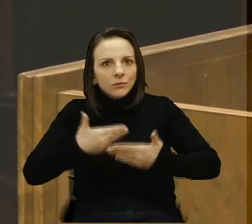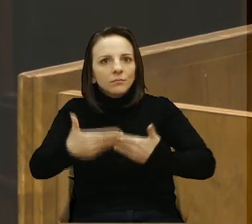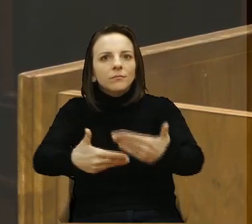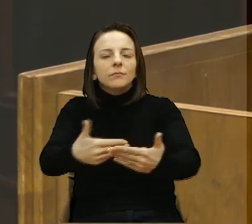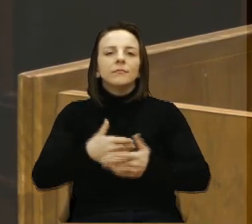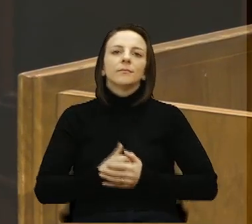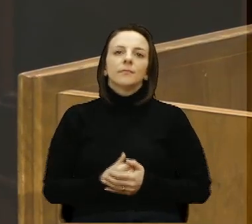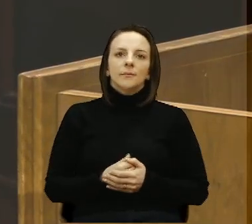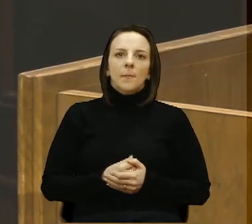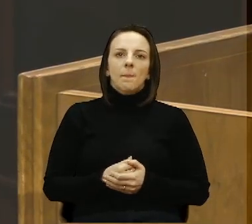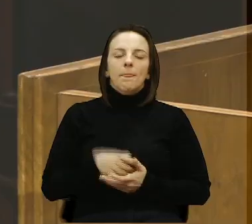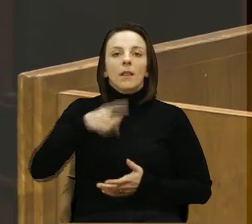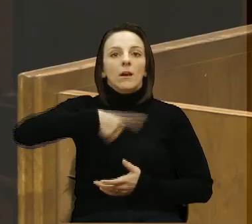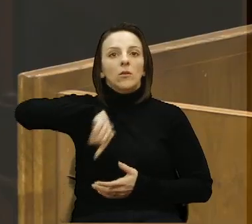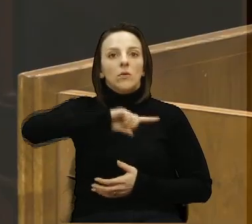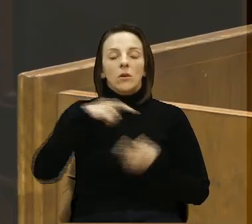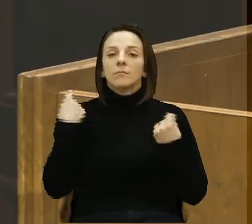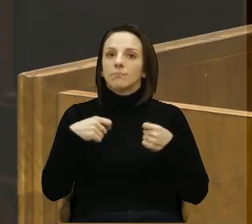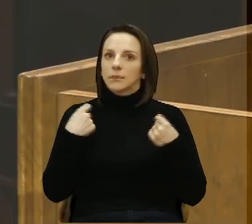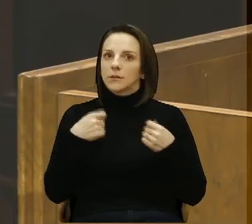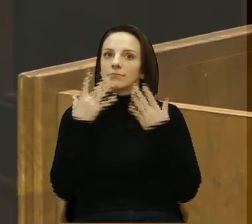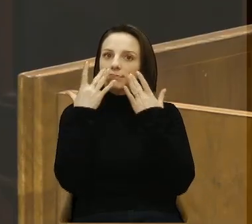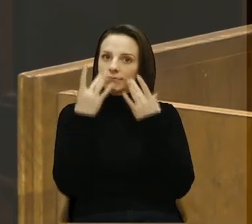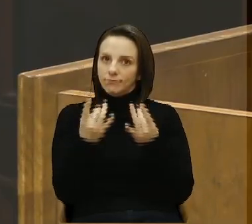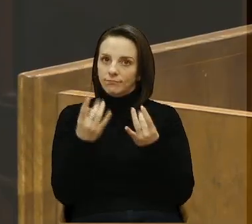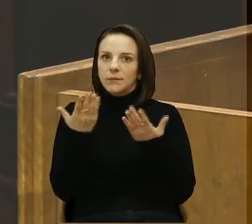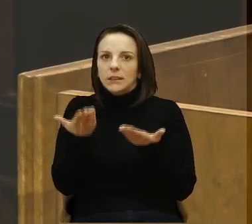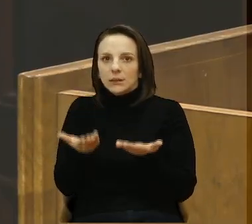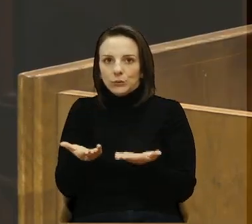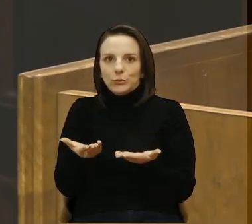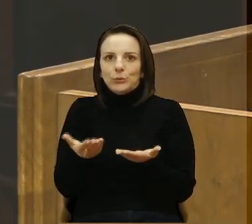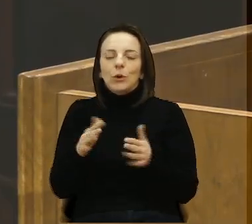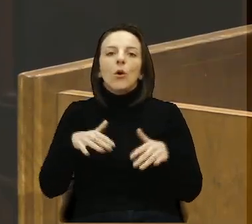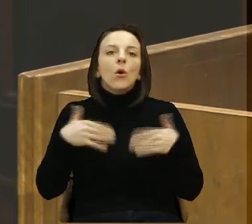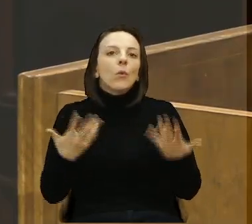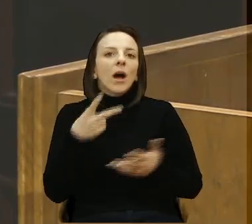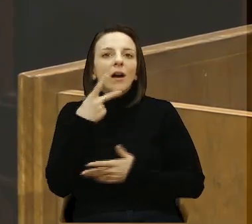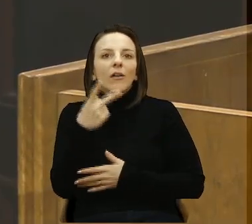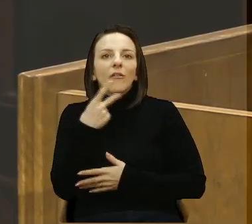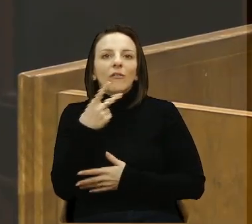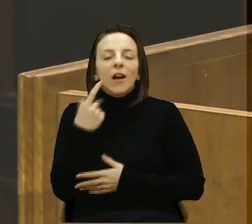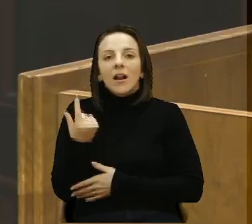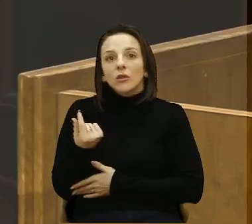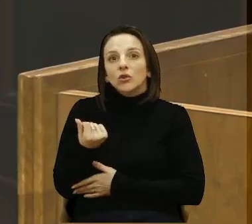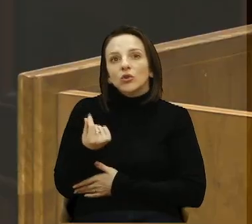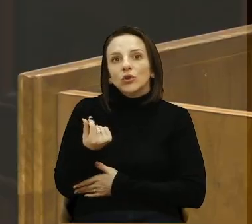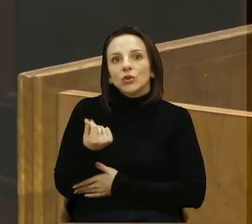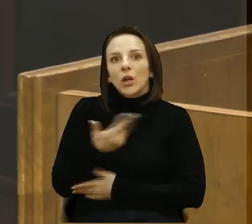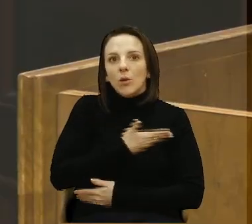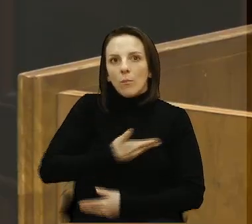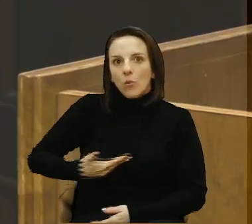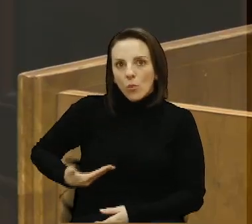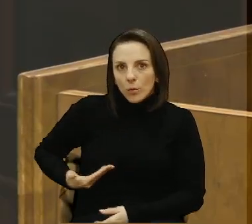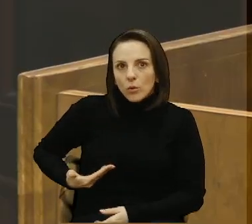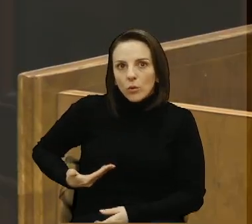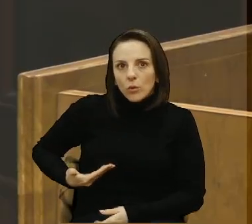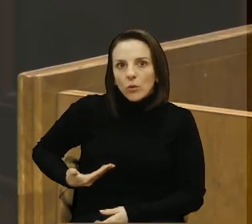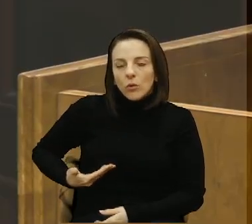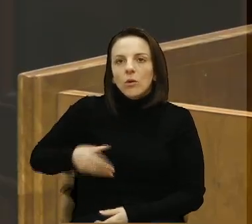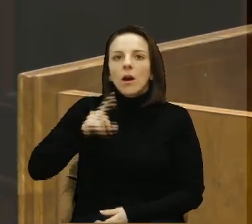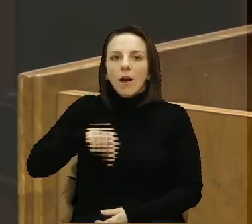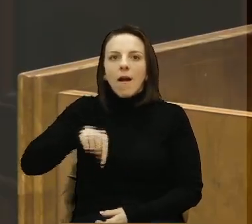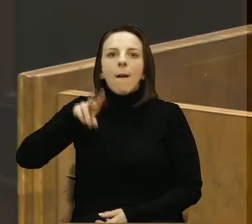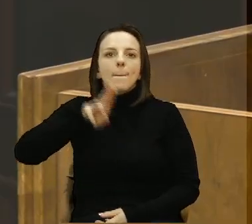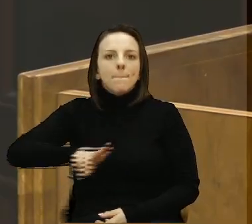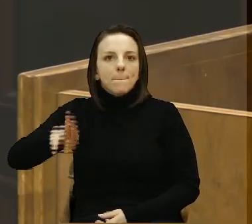Então isso a gente tem que levar em conta. Quando se fala em dinheiro público é para ser